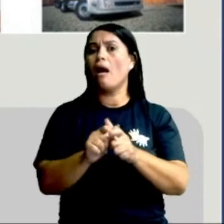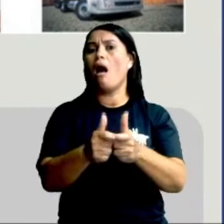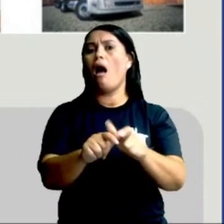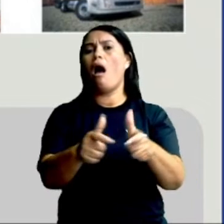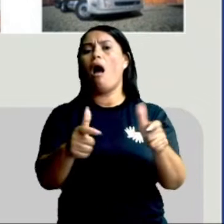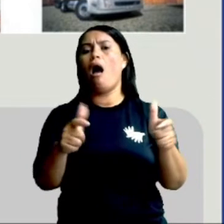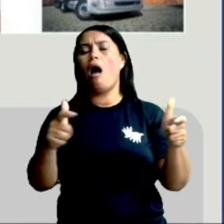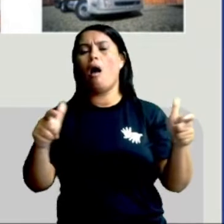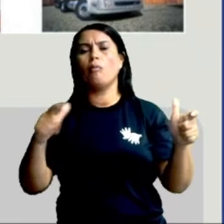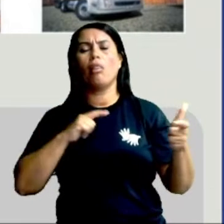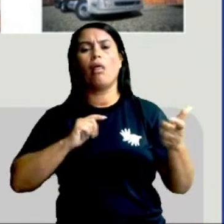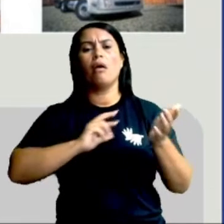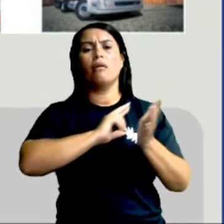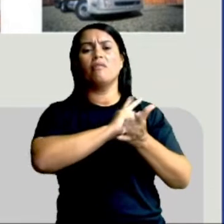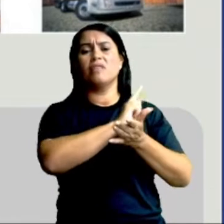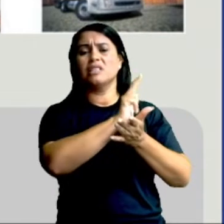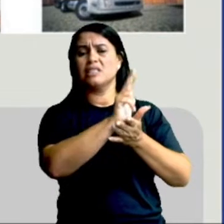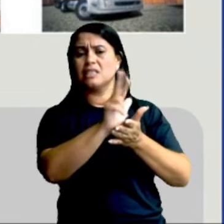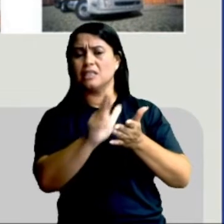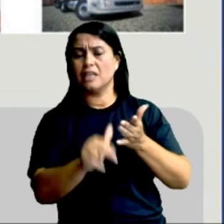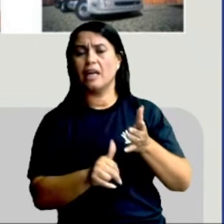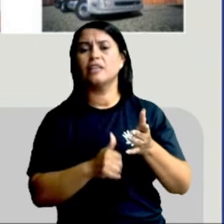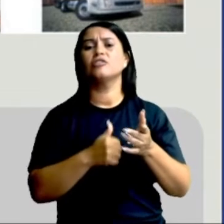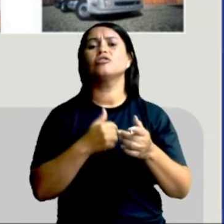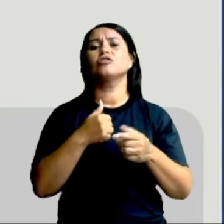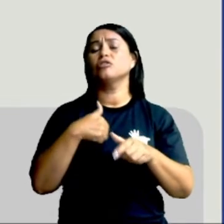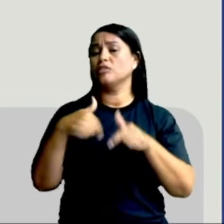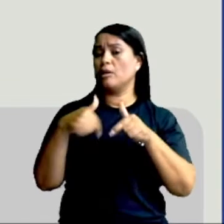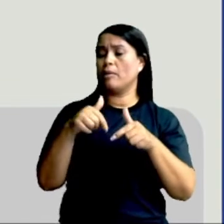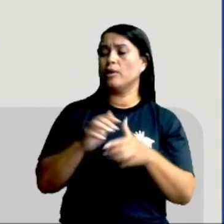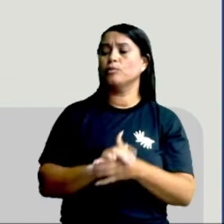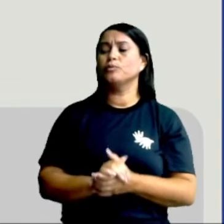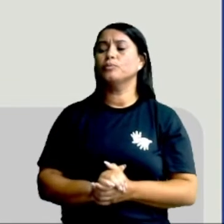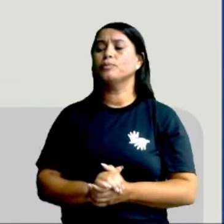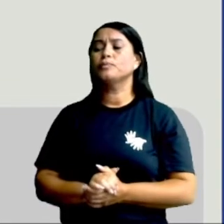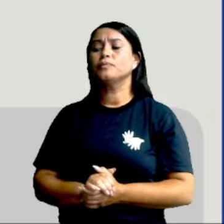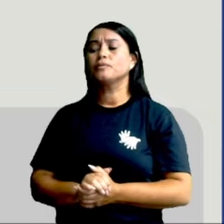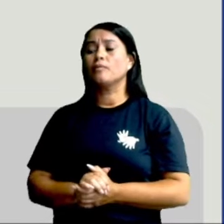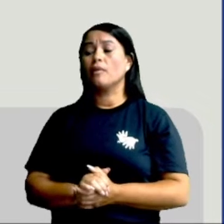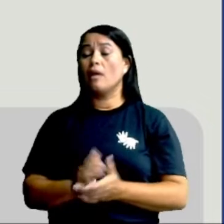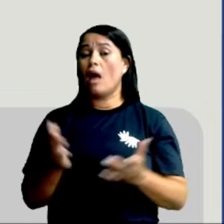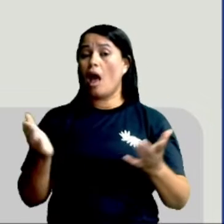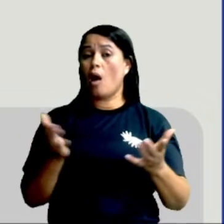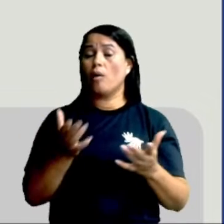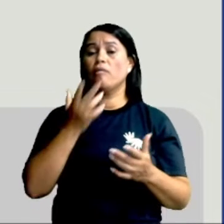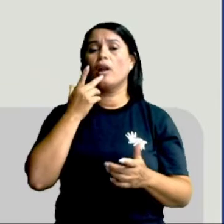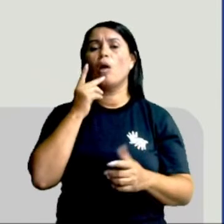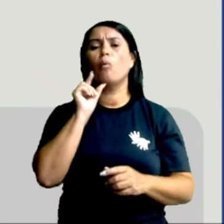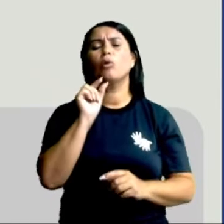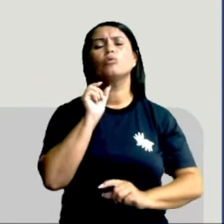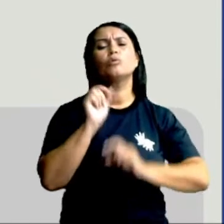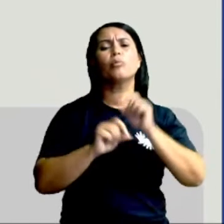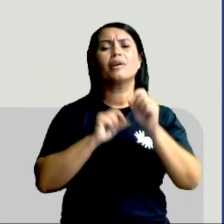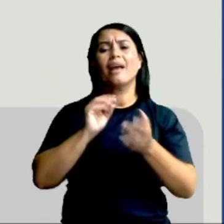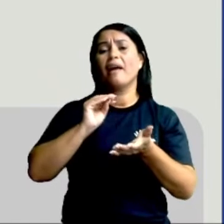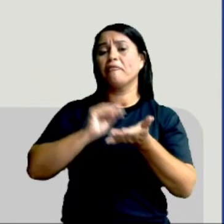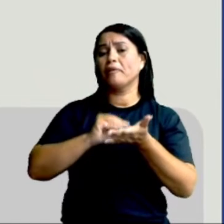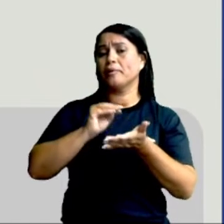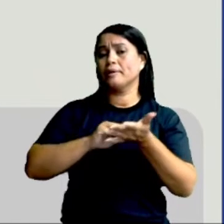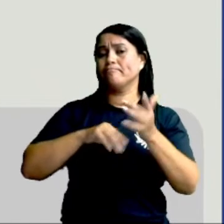temos aí uma diversidade de serviços, né? Agora a gente vai falar um pouquinho sobre